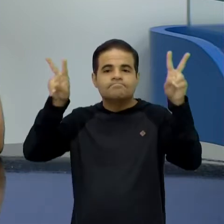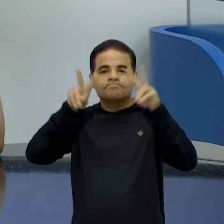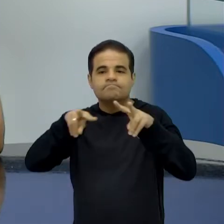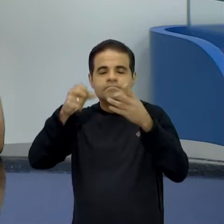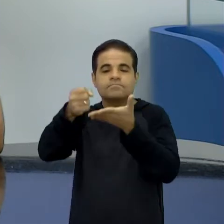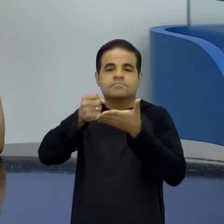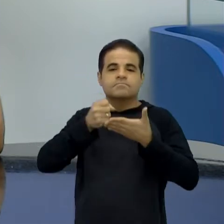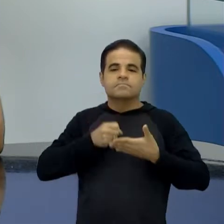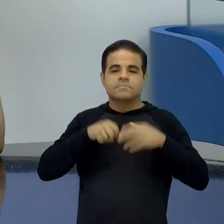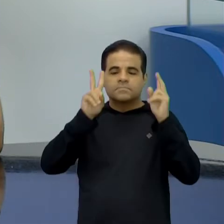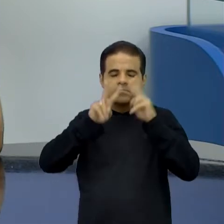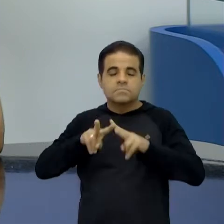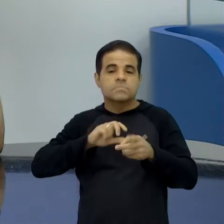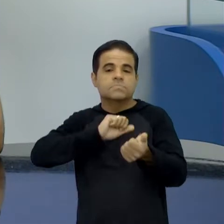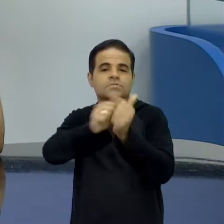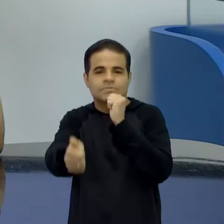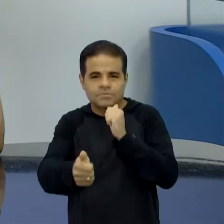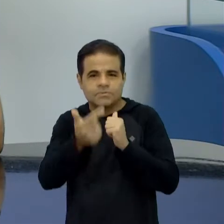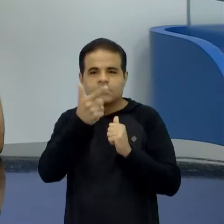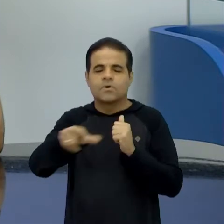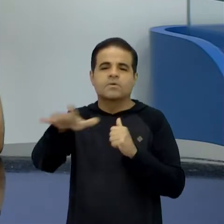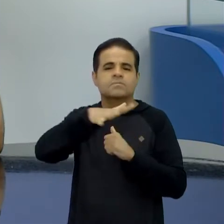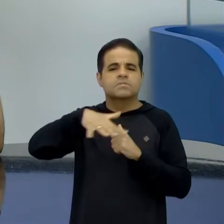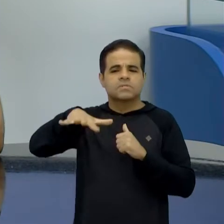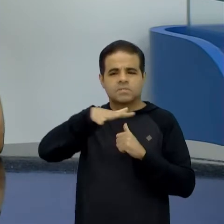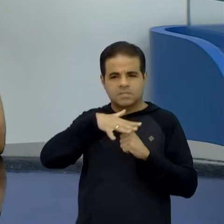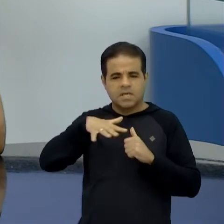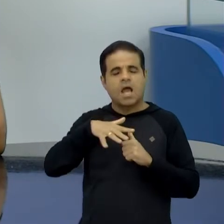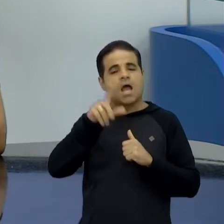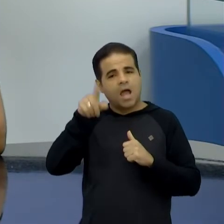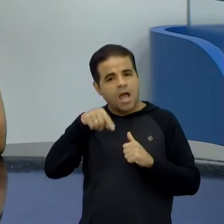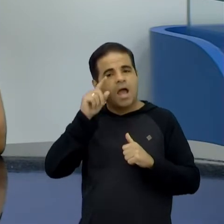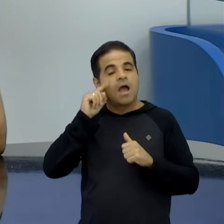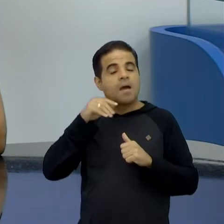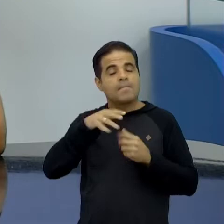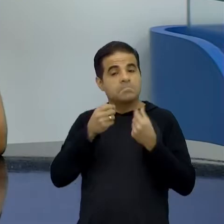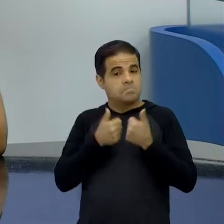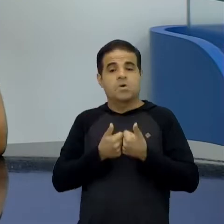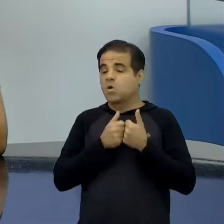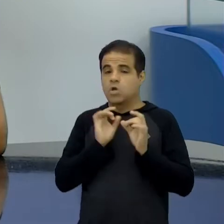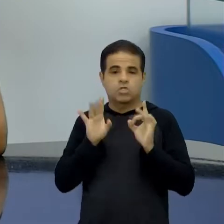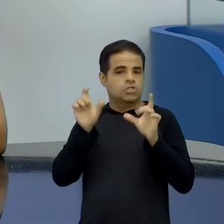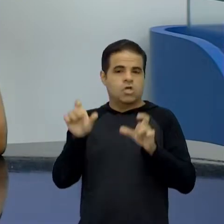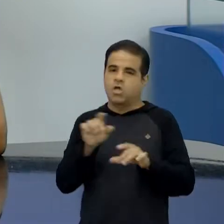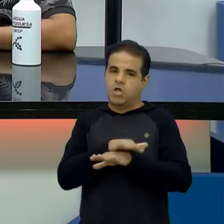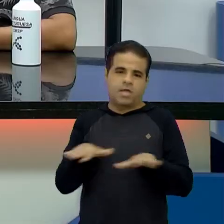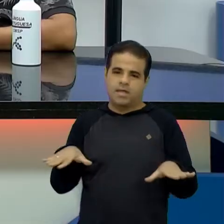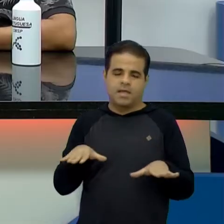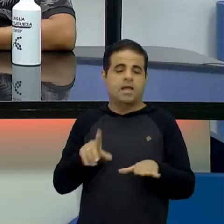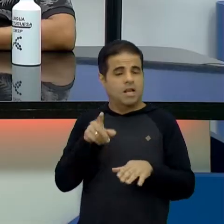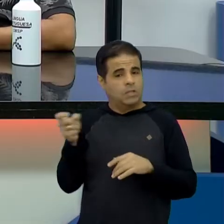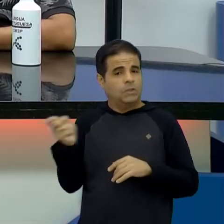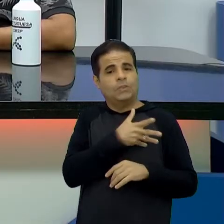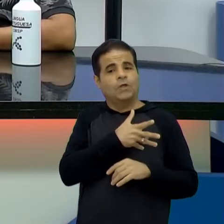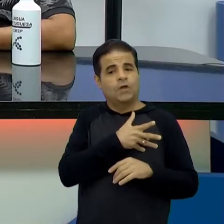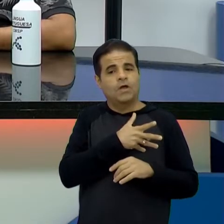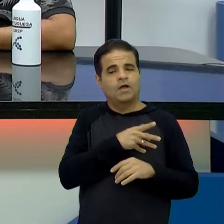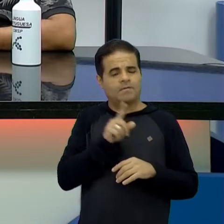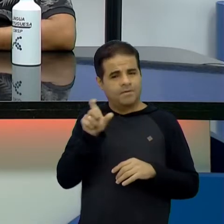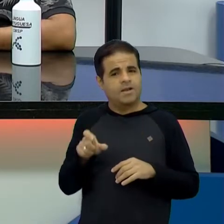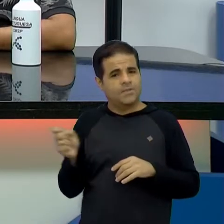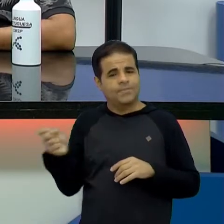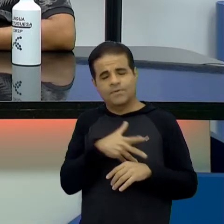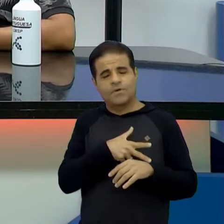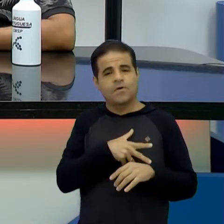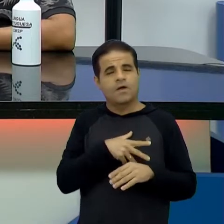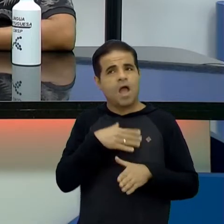mais visibilidade para o esporte e para as outras atletas. Então, essa que é a parte boa, não é só para ela, né? E tão nova, né? Tão nova. Porque a